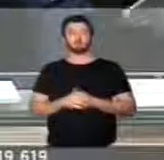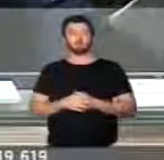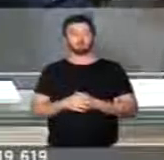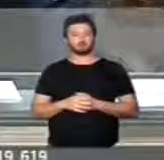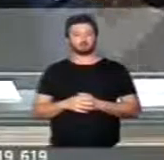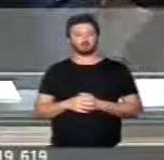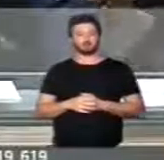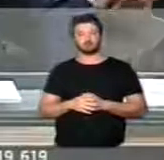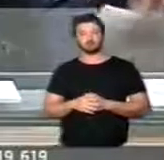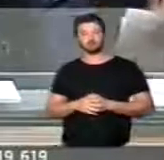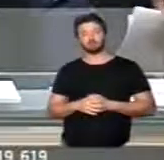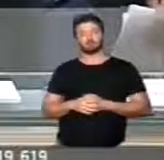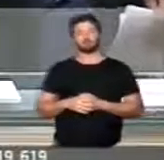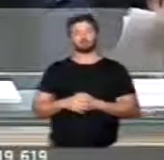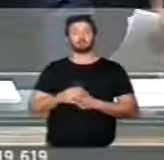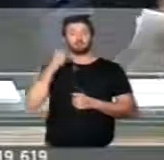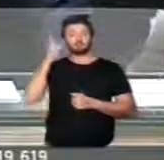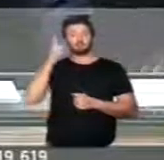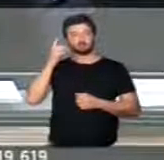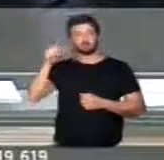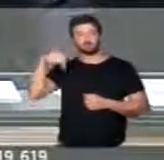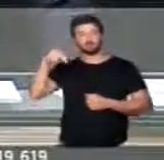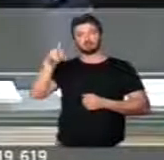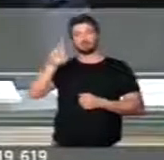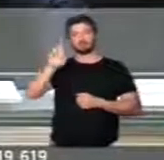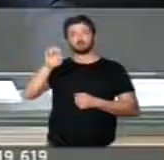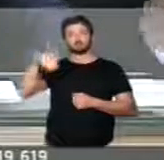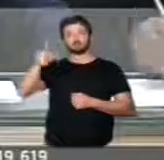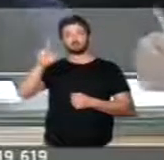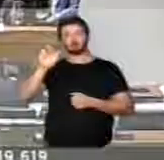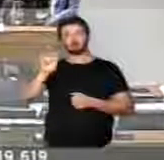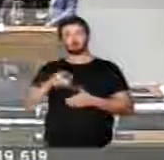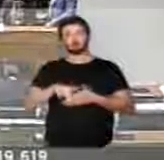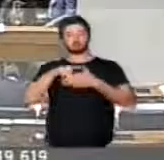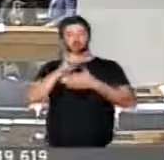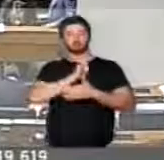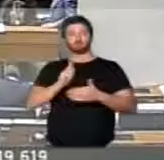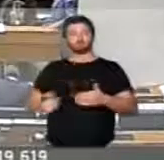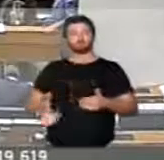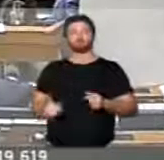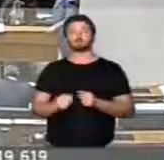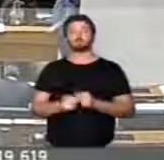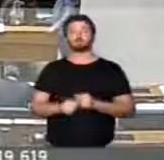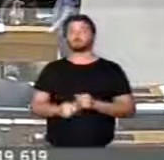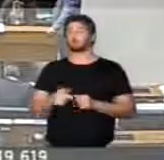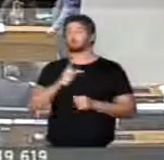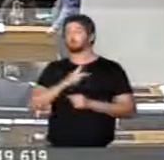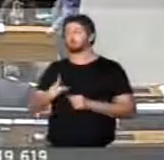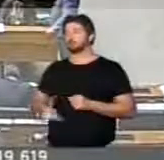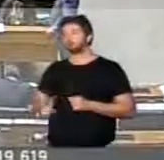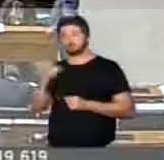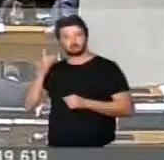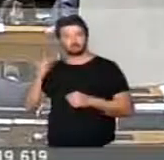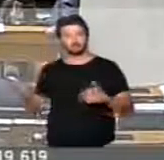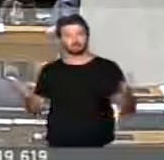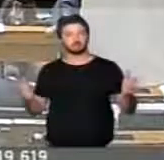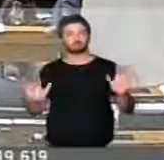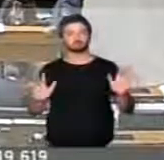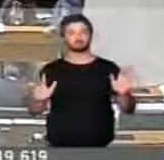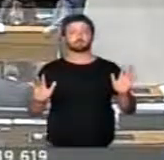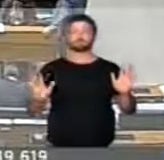Palavra, deputado André Moura, líder do governo. Senhor presidente, senhoras e senhores deputados,